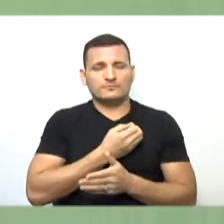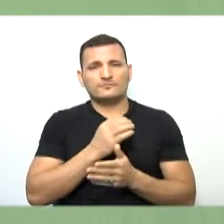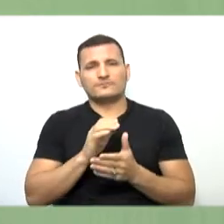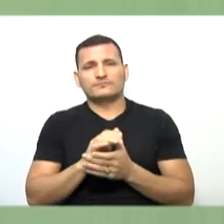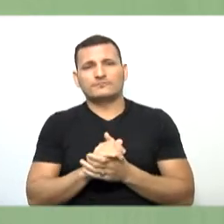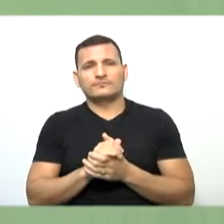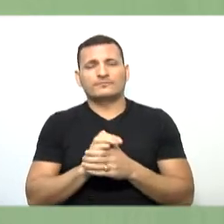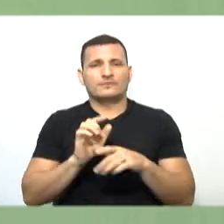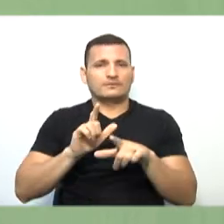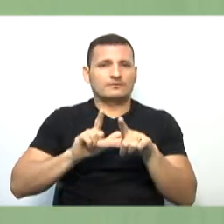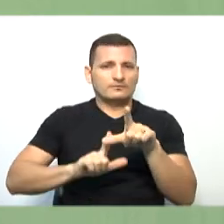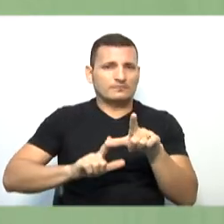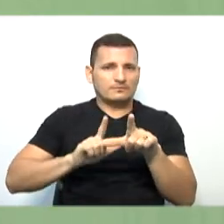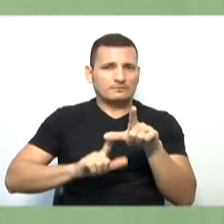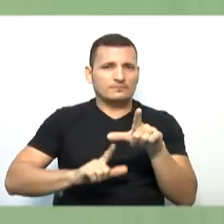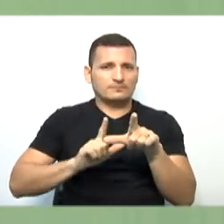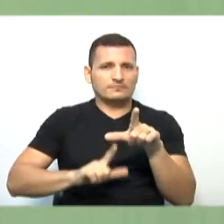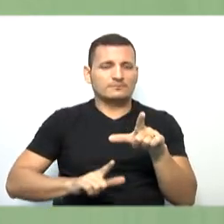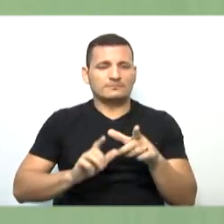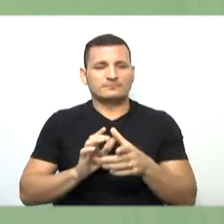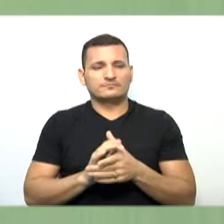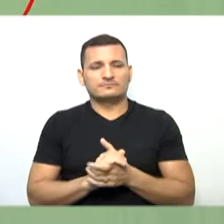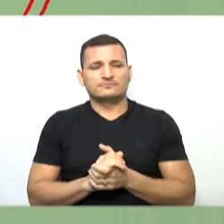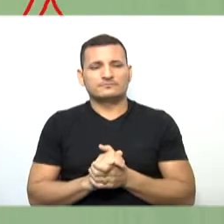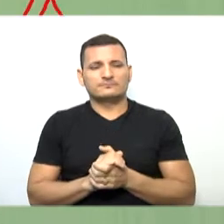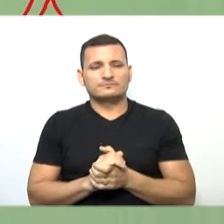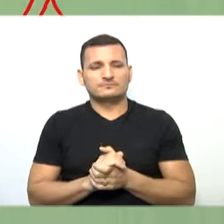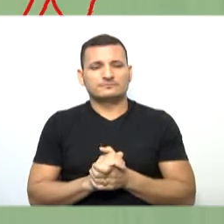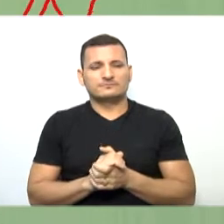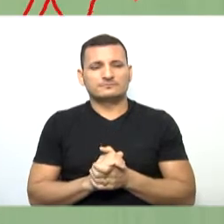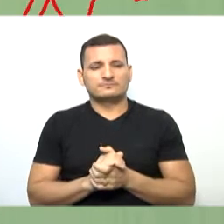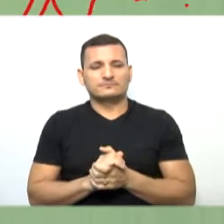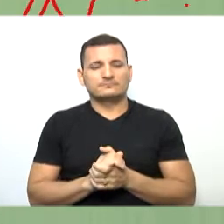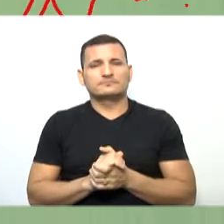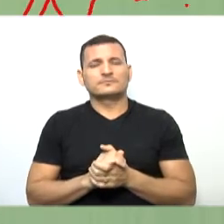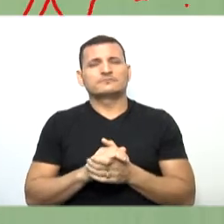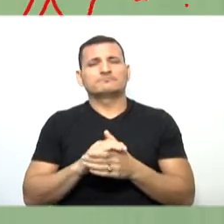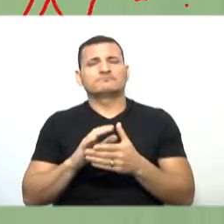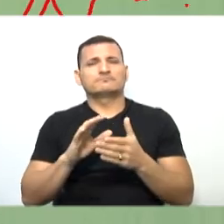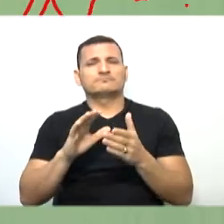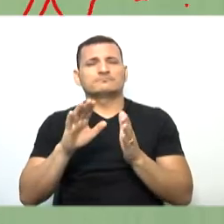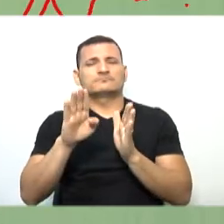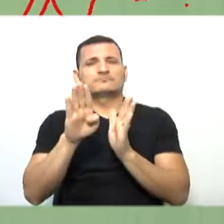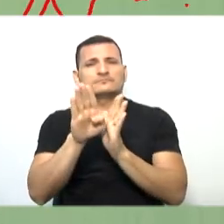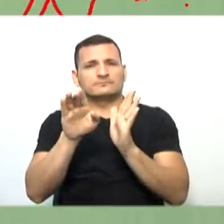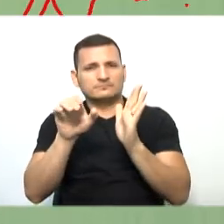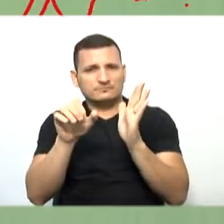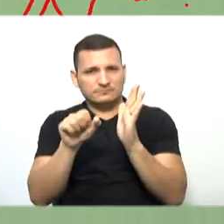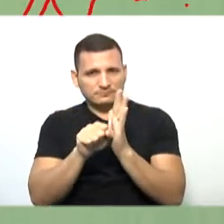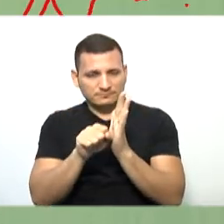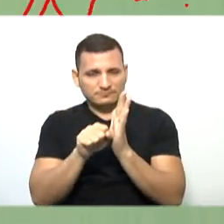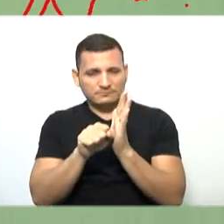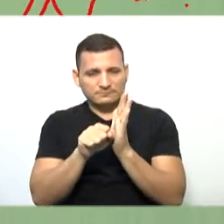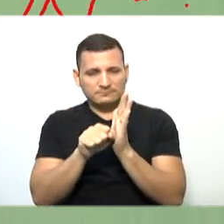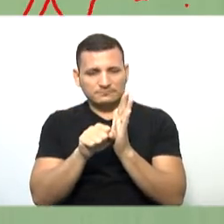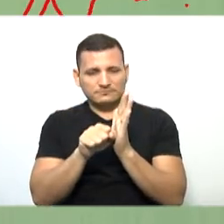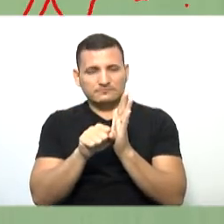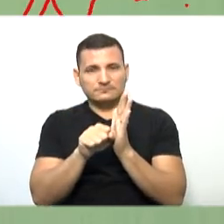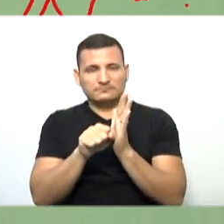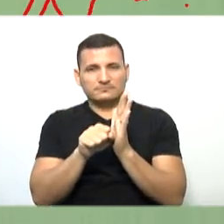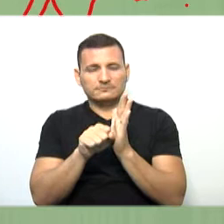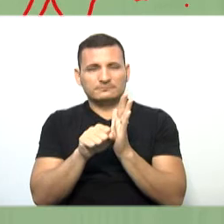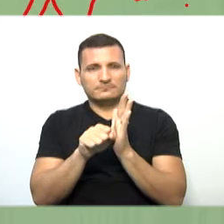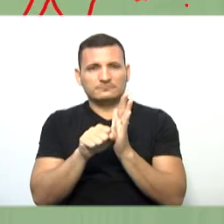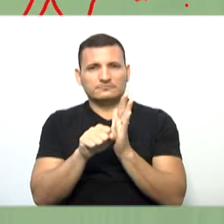quanto letras, quanto símbolos. Por isso que